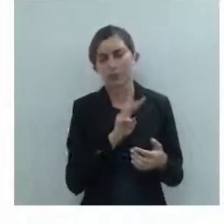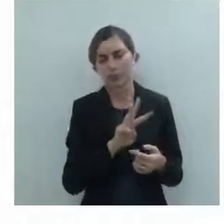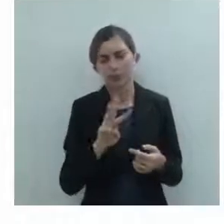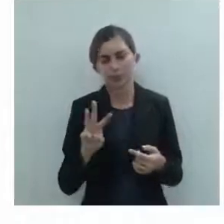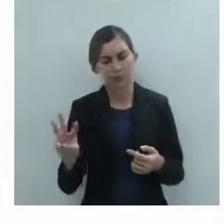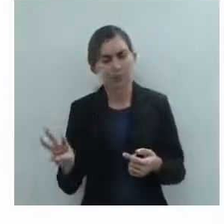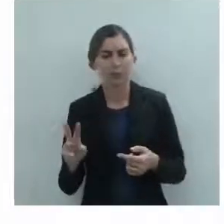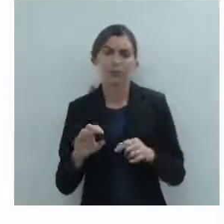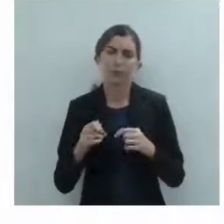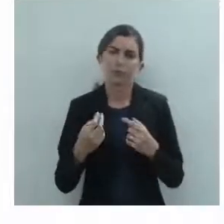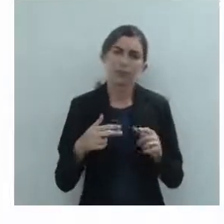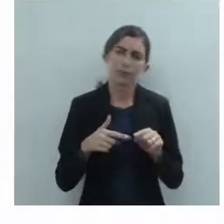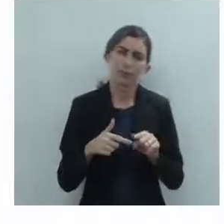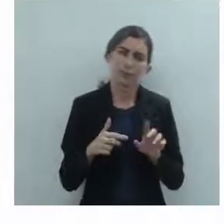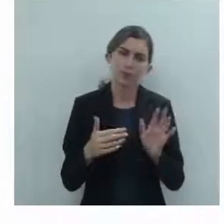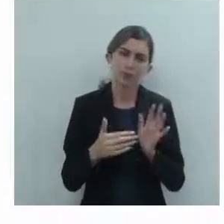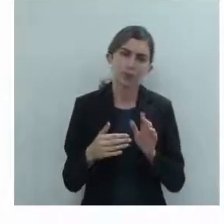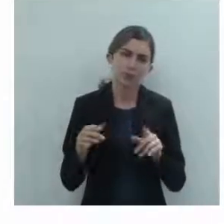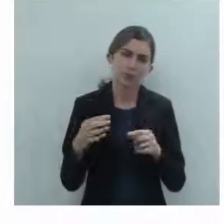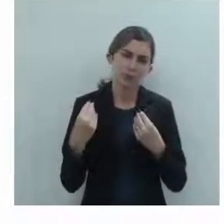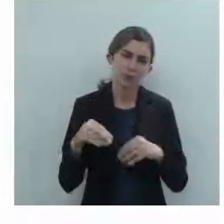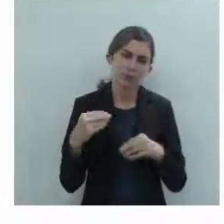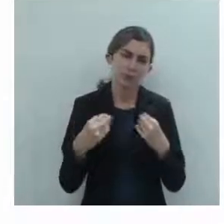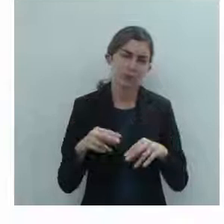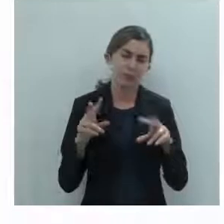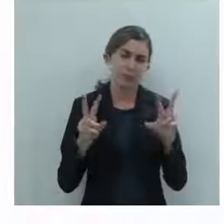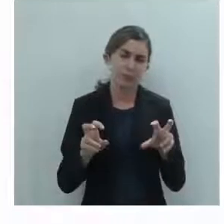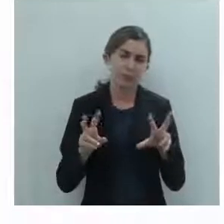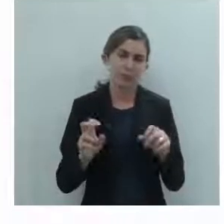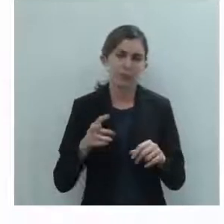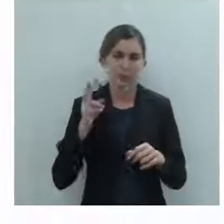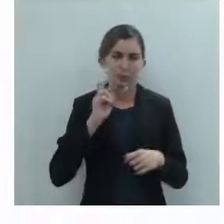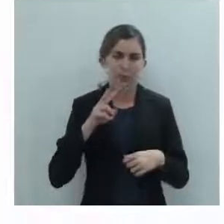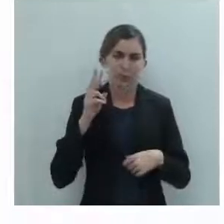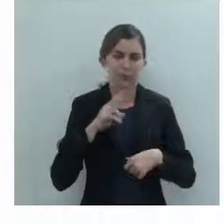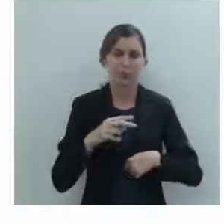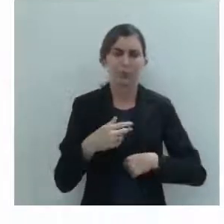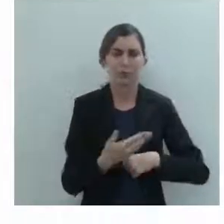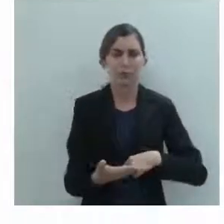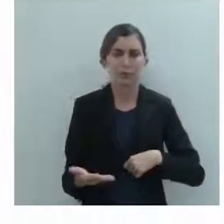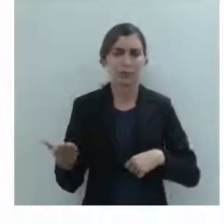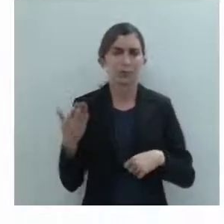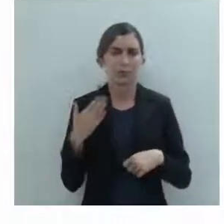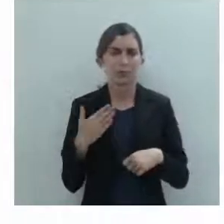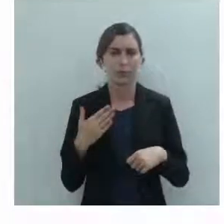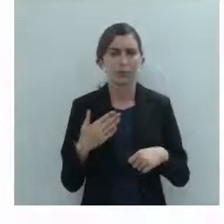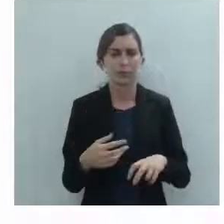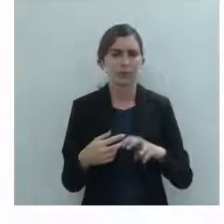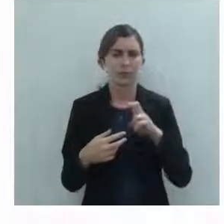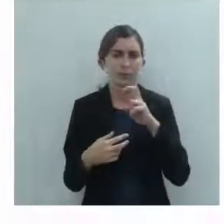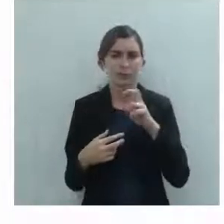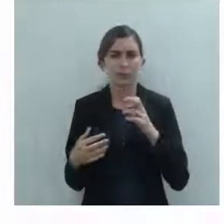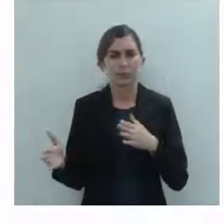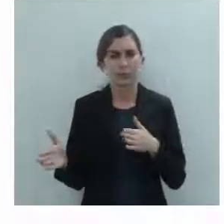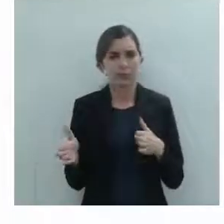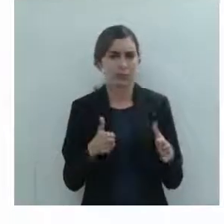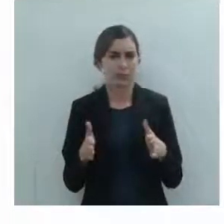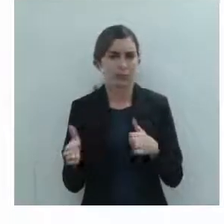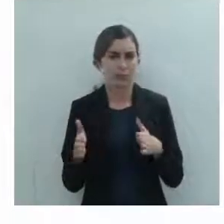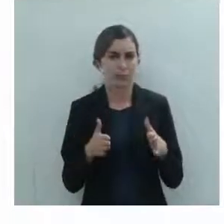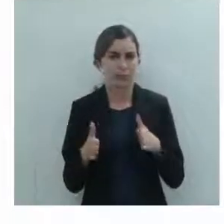Sites ou até mesmo em revistas que tenham como tema a história então nós temos aí os nossos cinco períodos